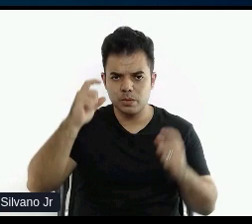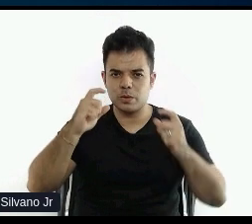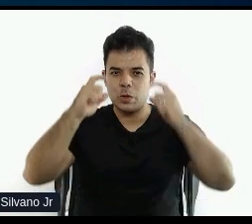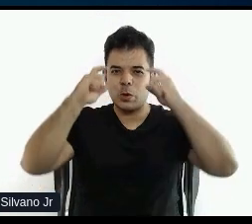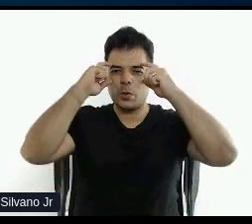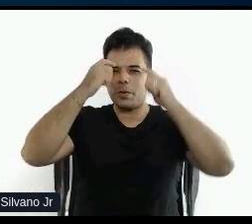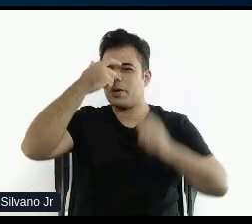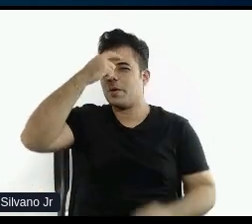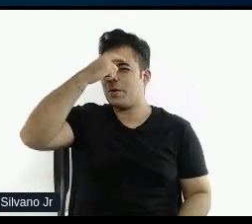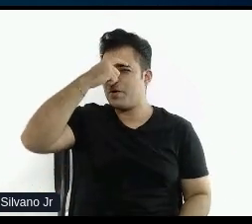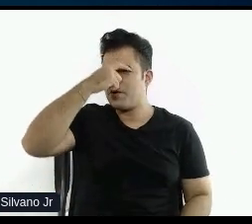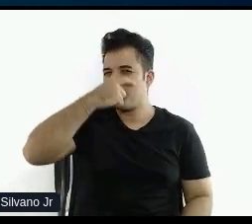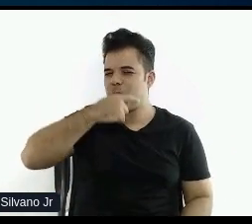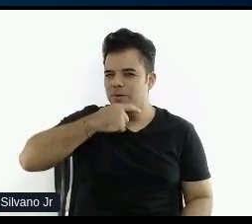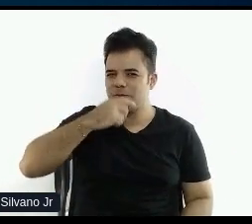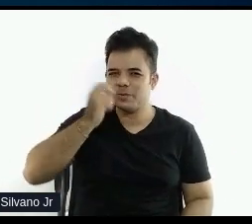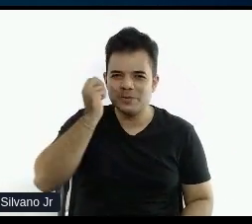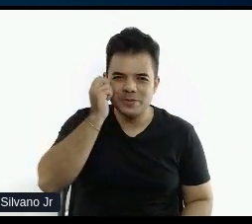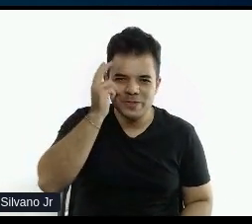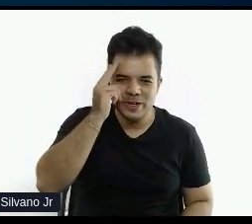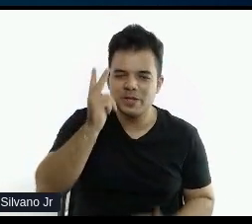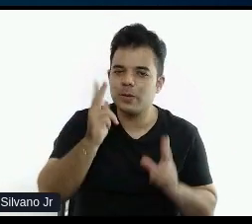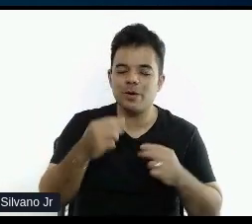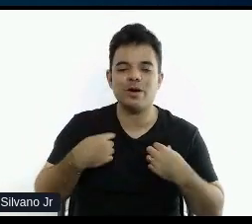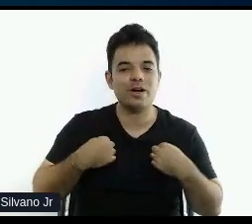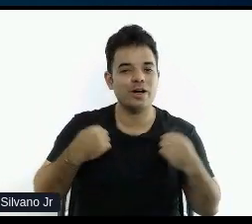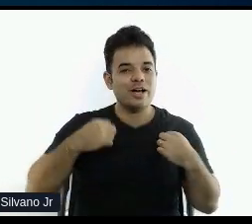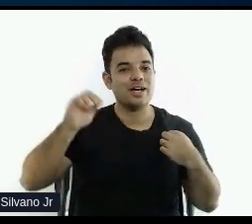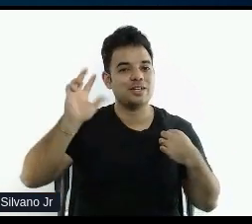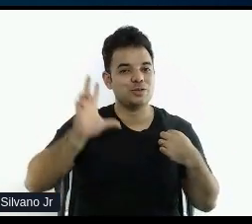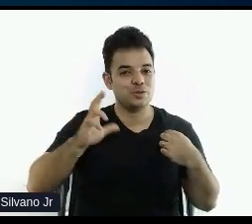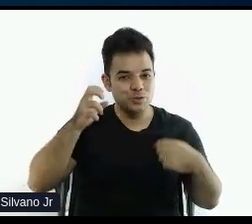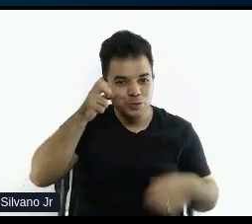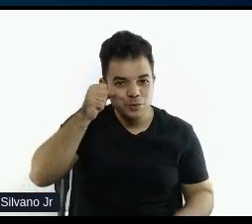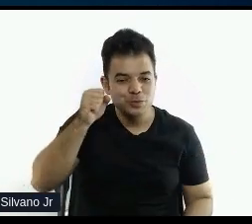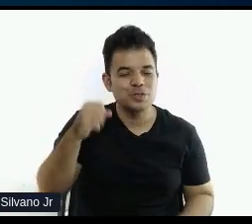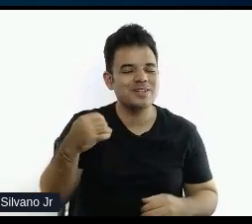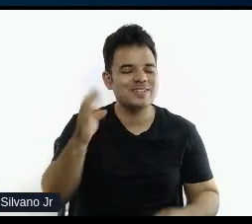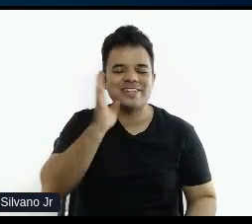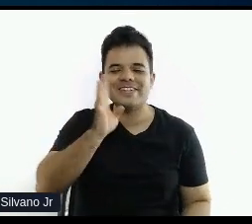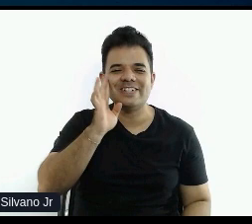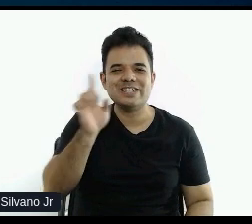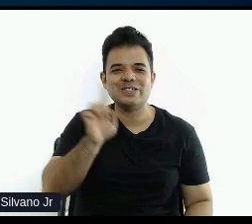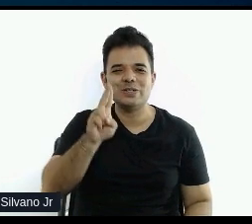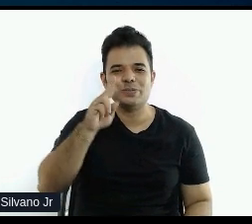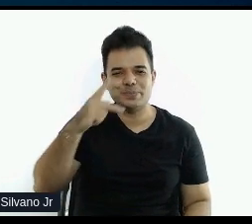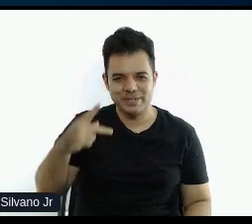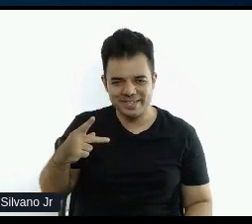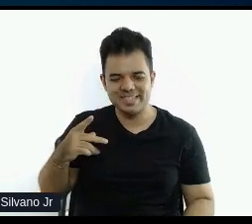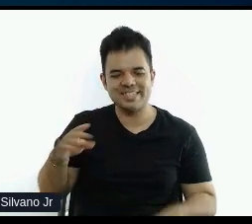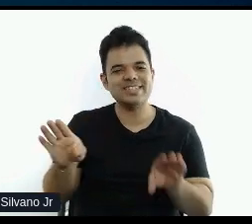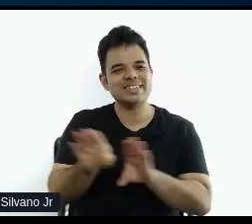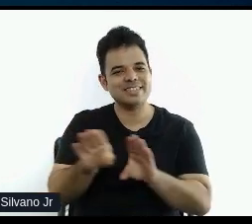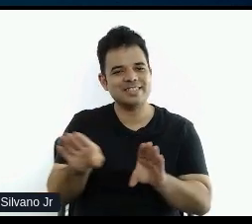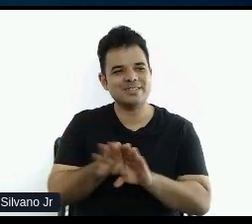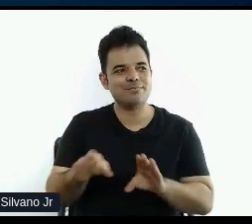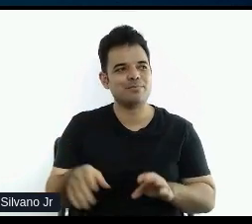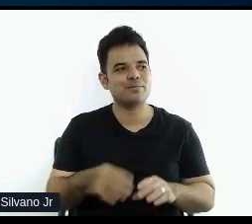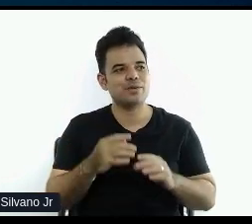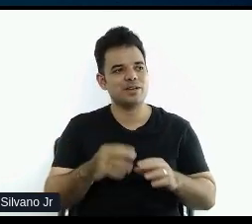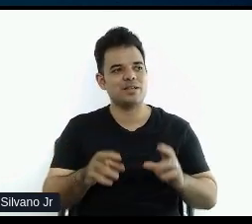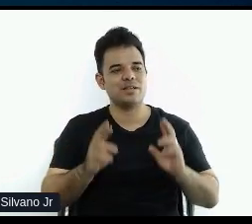aí. Estou com a camisa azul marinho, uma camisa bem legal da Zup, que eu gosto bastante dela. Tem escrito Respeito e Inclusão,